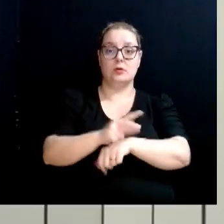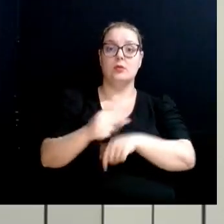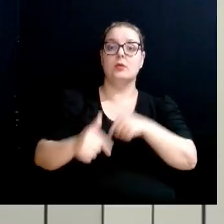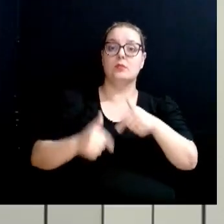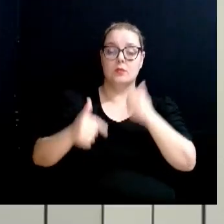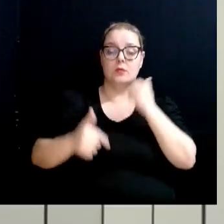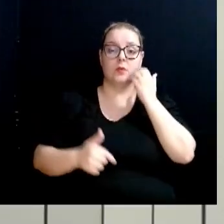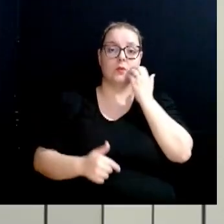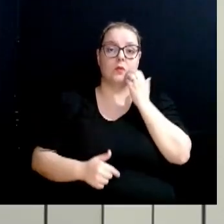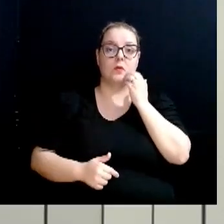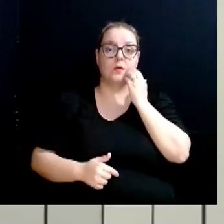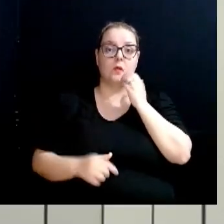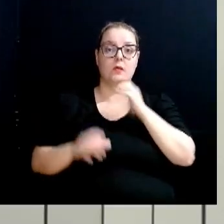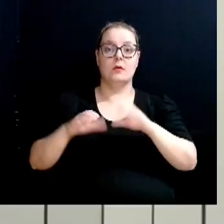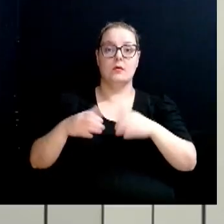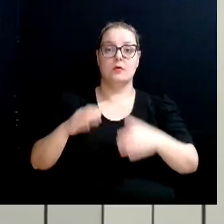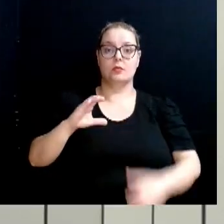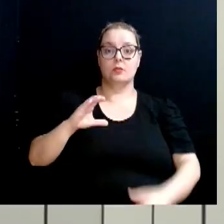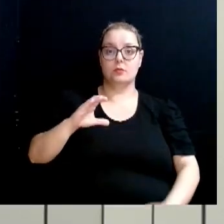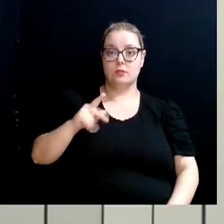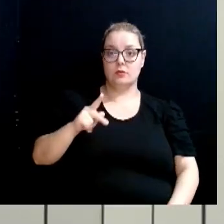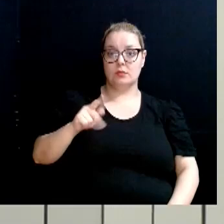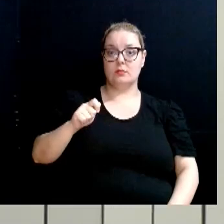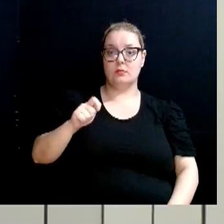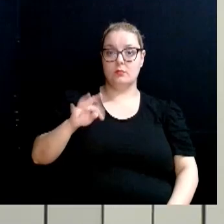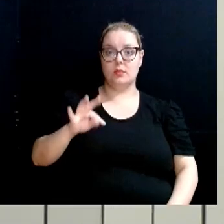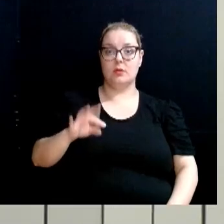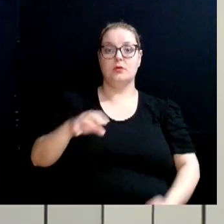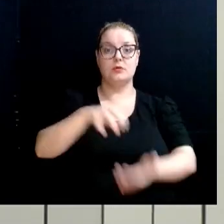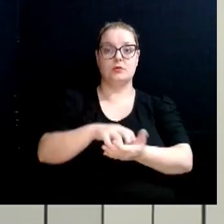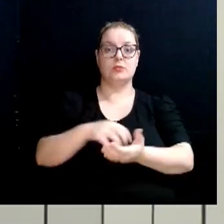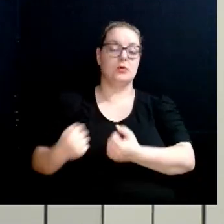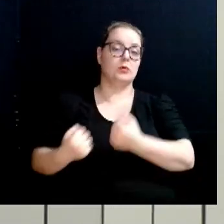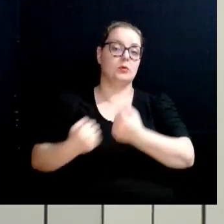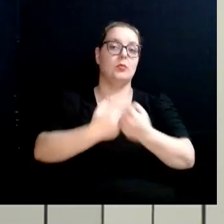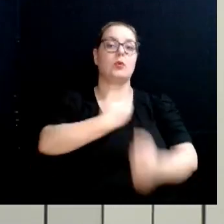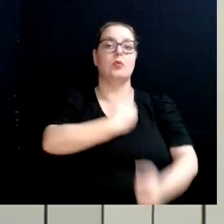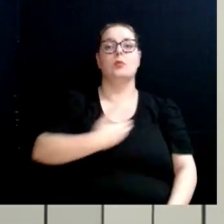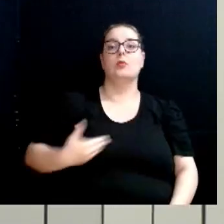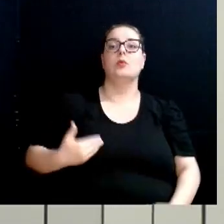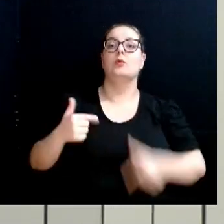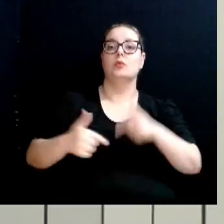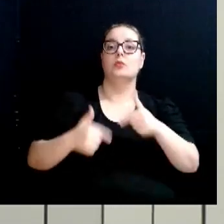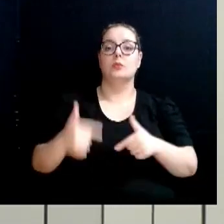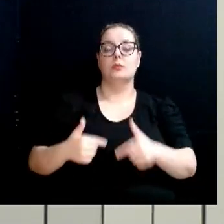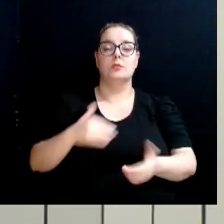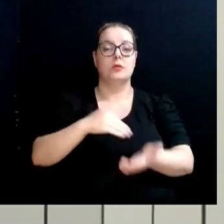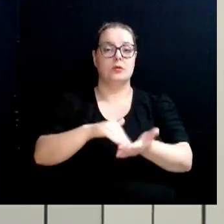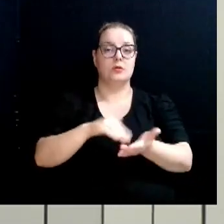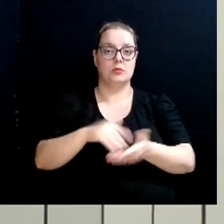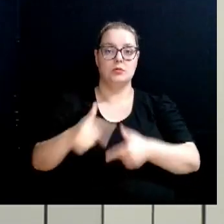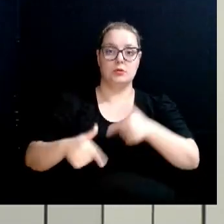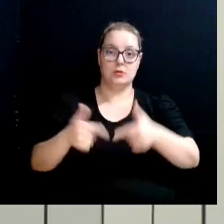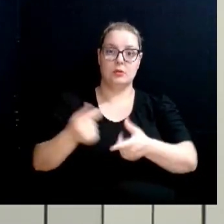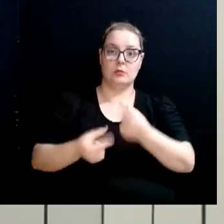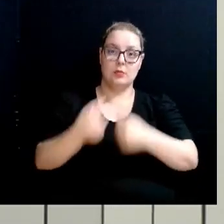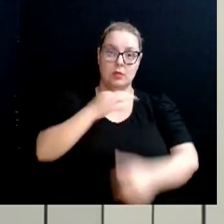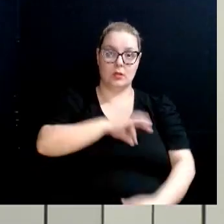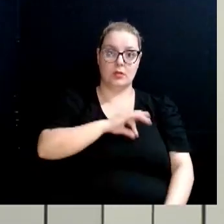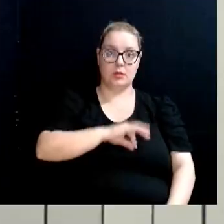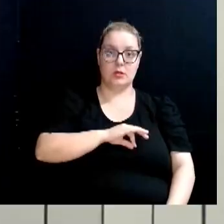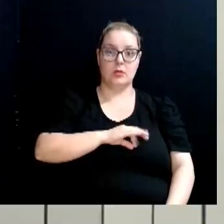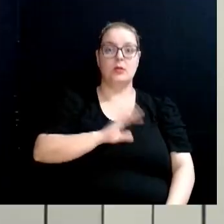equipe do CEPAT, o Centro Público de Apoio ao Trabalhador da Secretaria de Trabalho e Renda. Já na